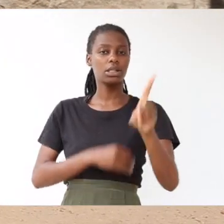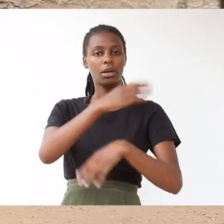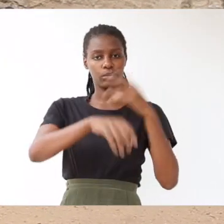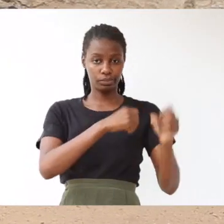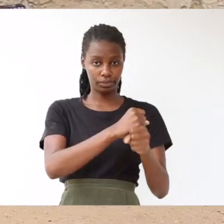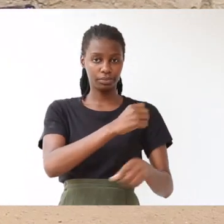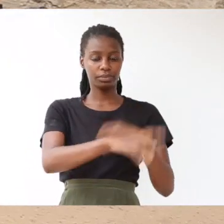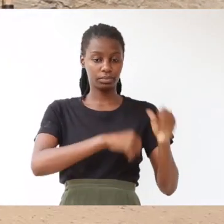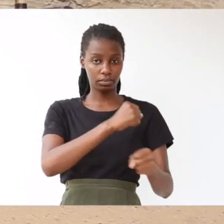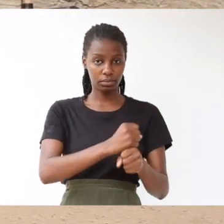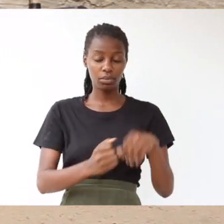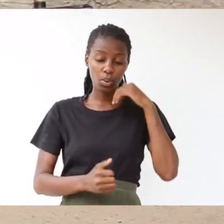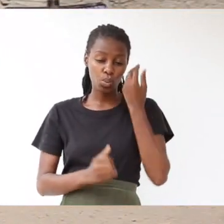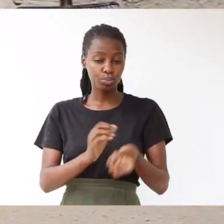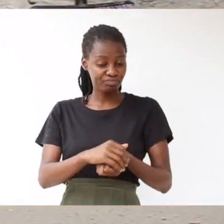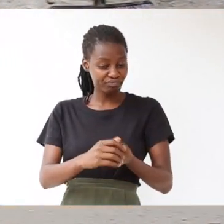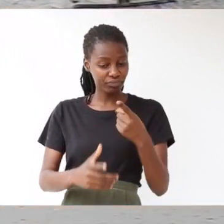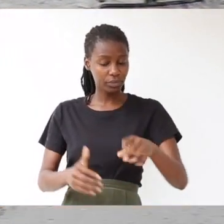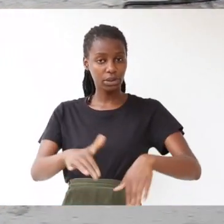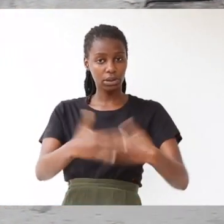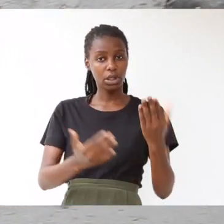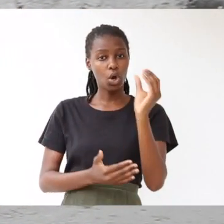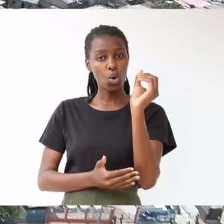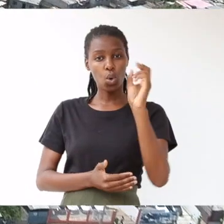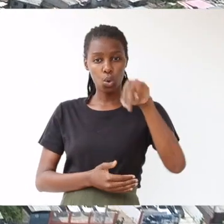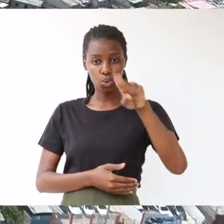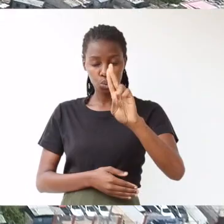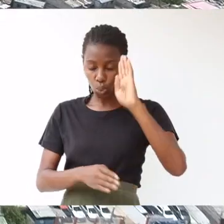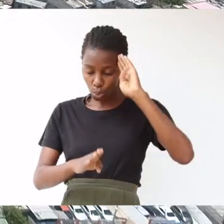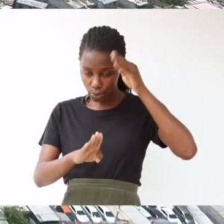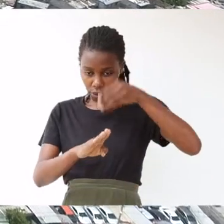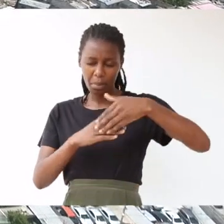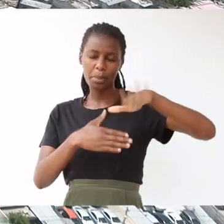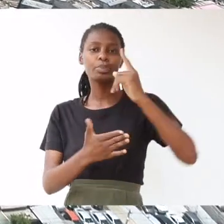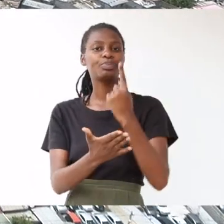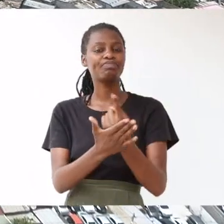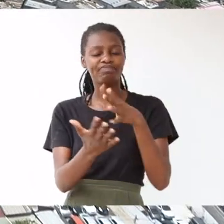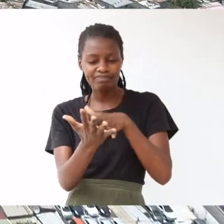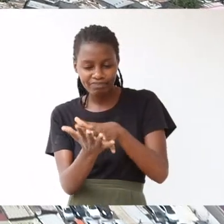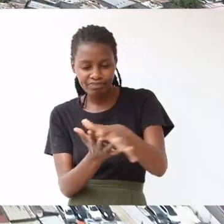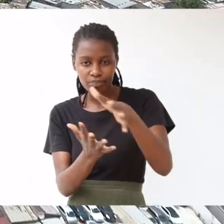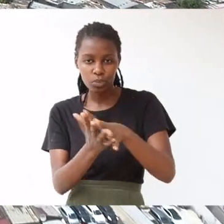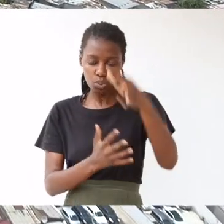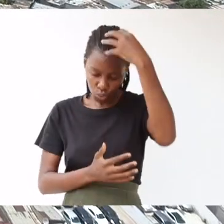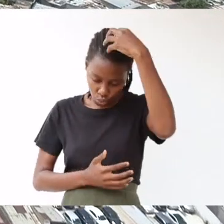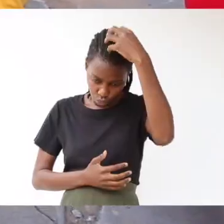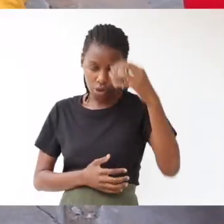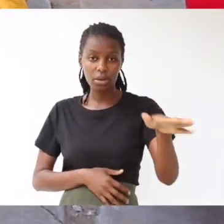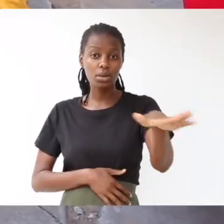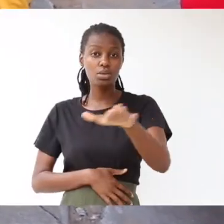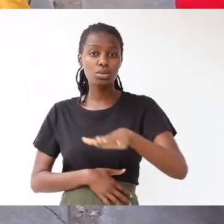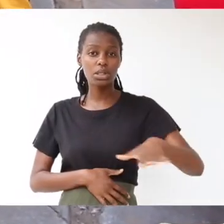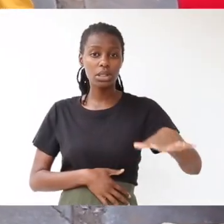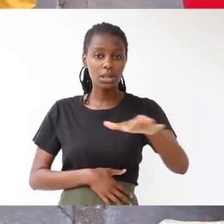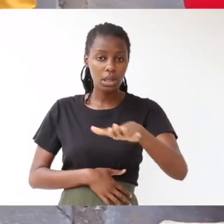de todos os anos. Com a criação dessa data, a ONU tinha como objetivo principal de consciencializar os governos e